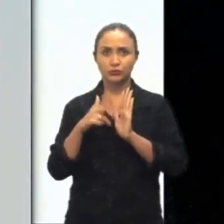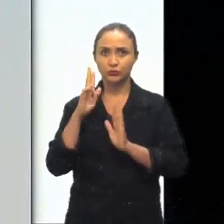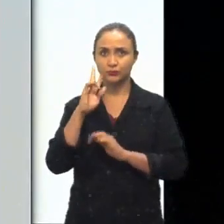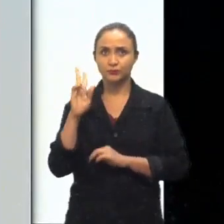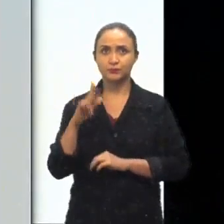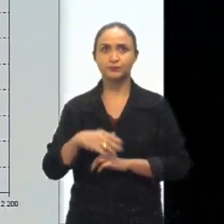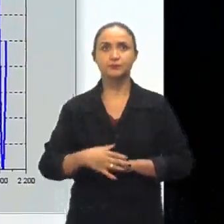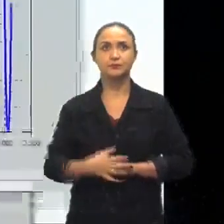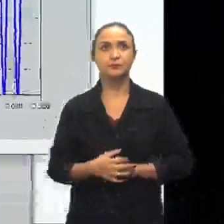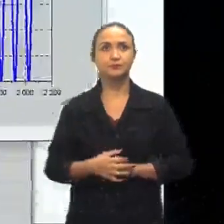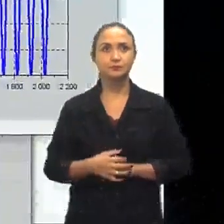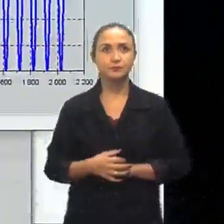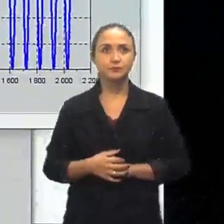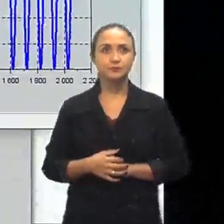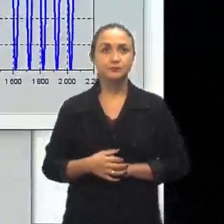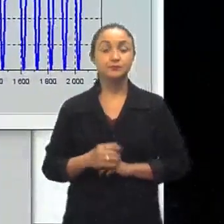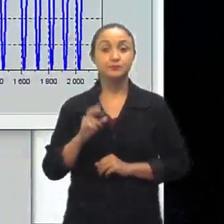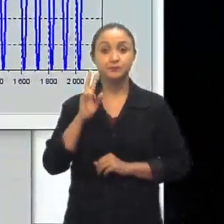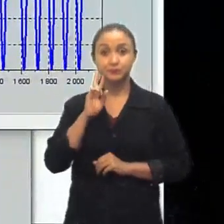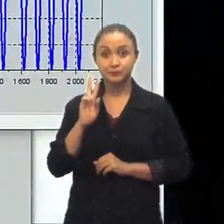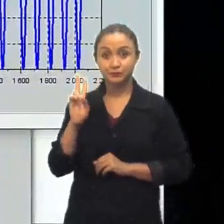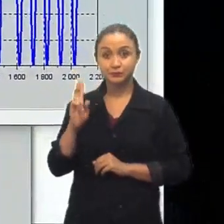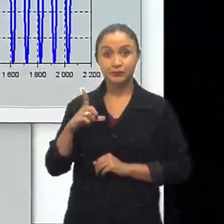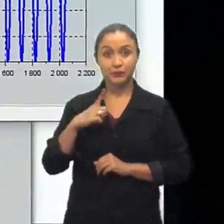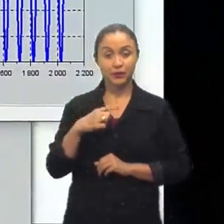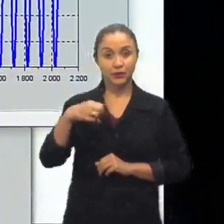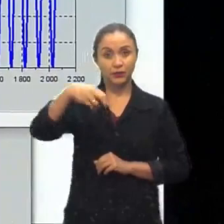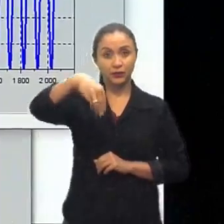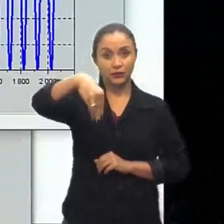Então, aqui você vê a modulação